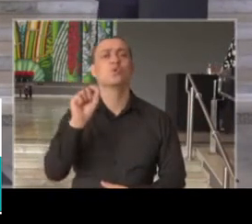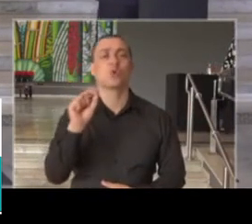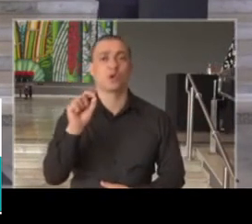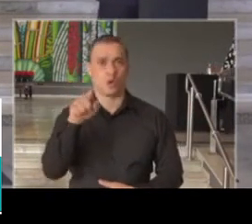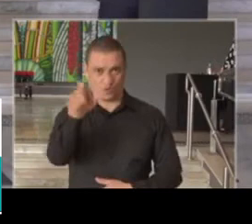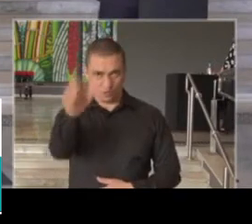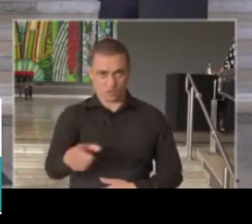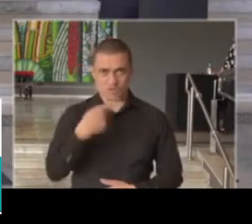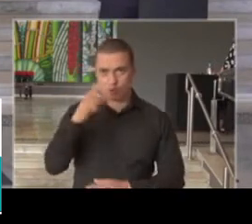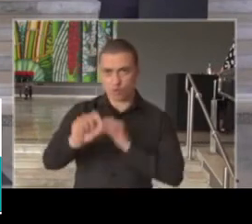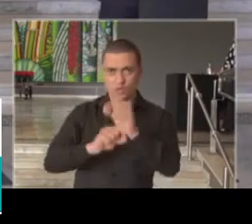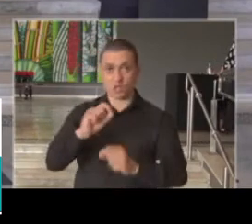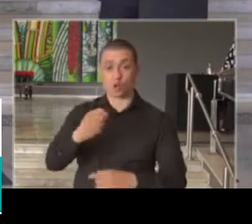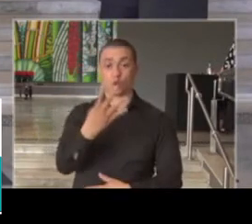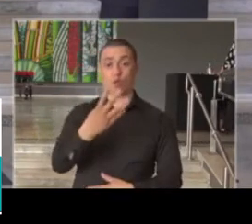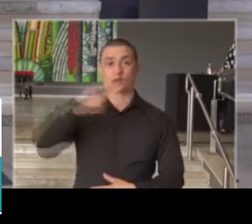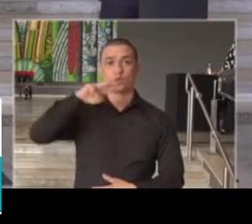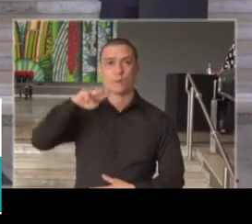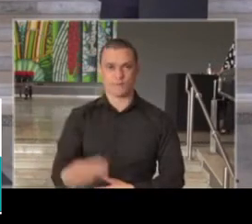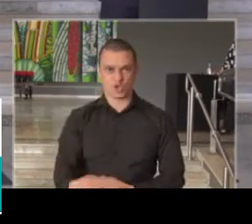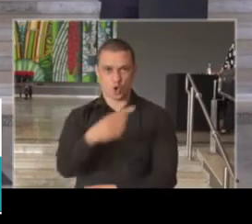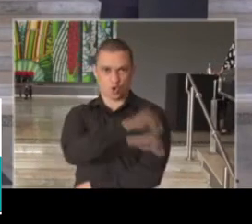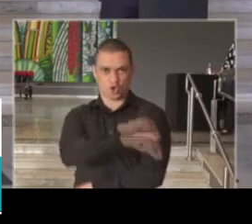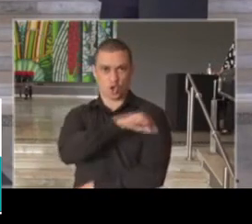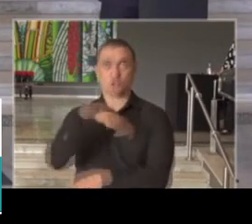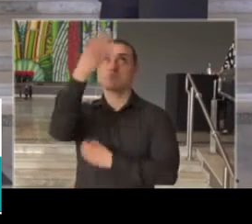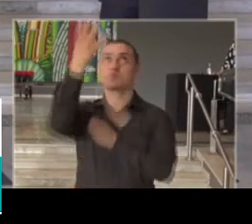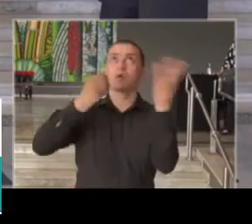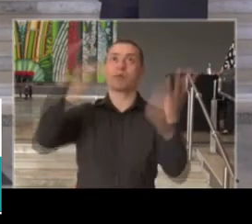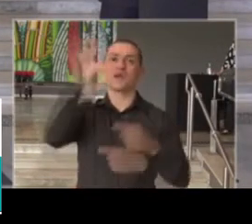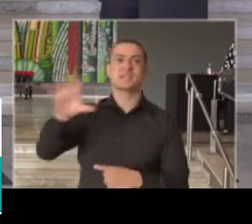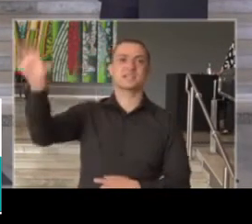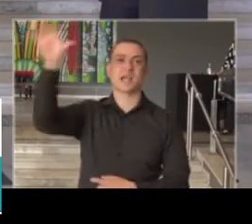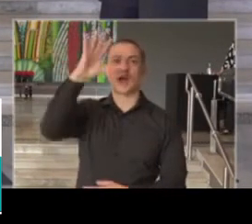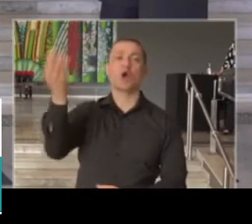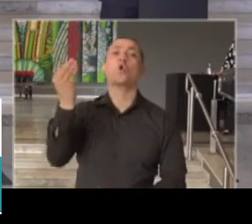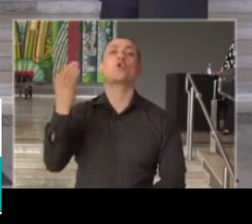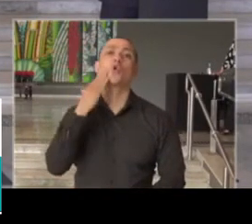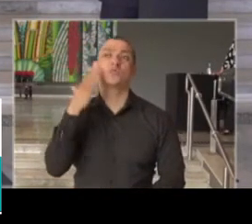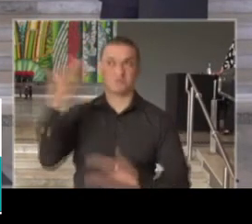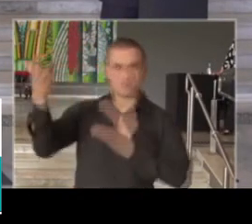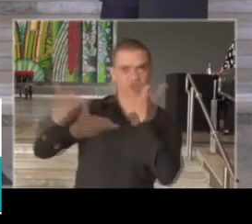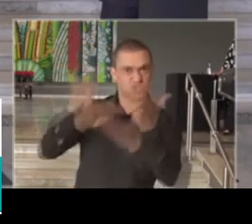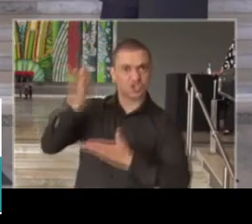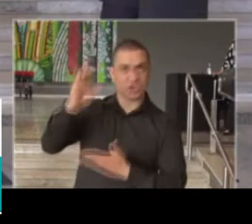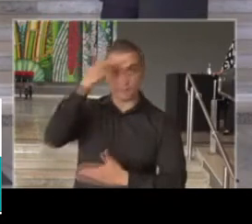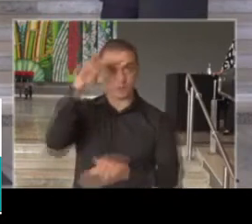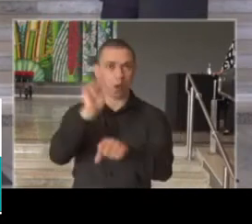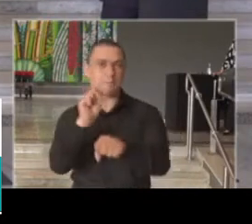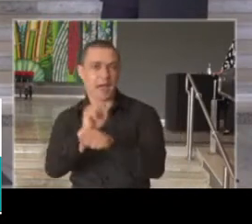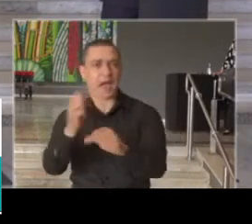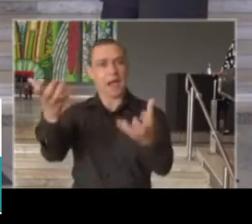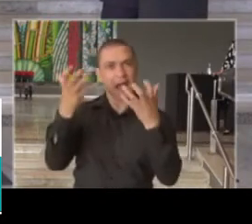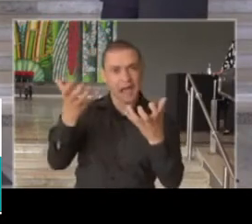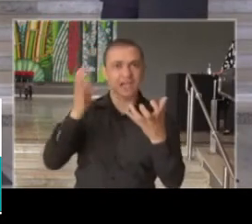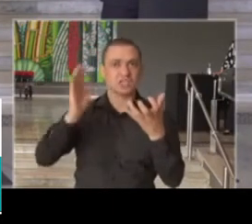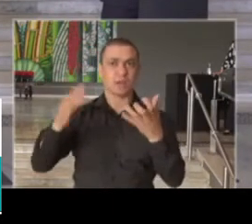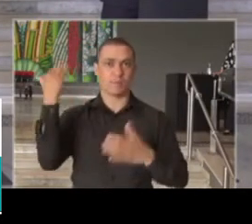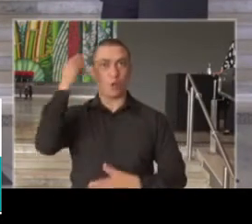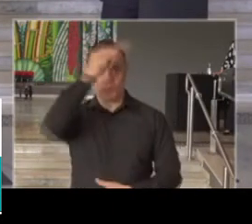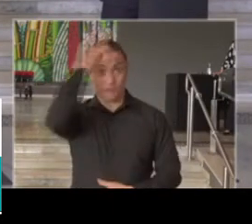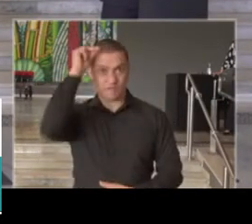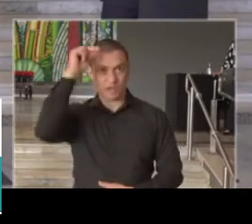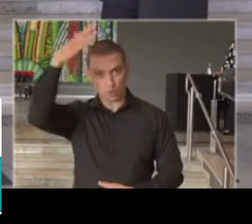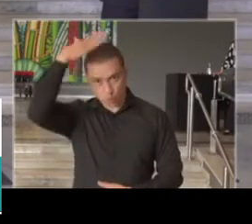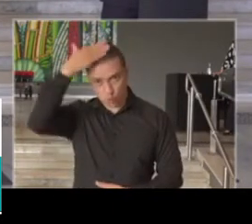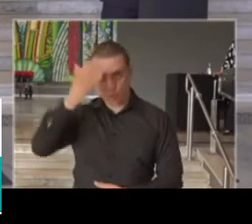senhor comentou que são 4 milhões de doses para outros estados. Como que já está essa tratativa? Já tem gente na lista? A gente teve o prefeito de